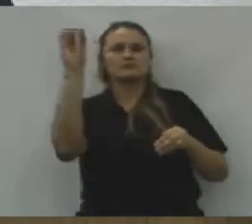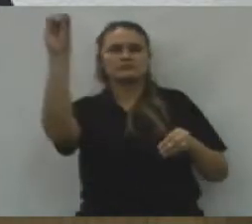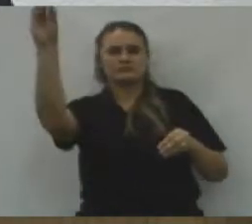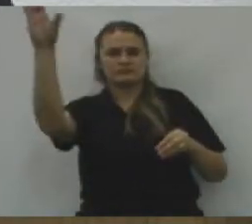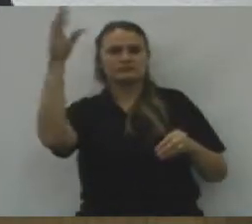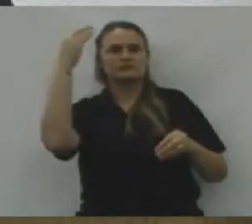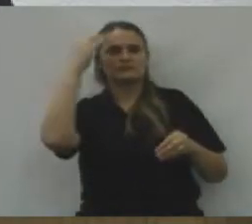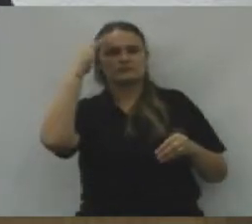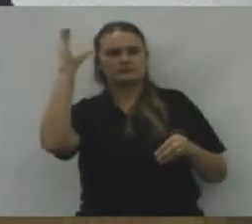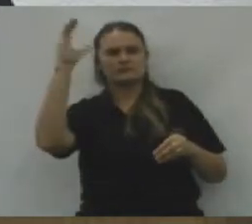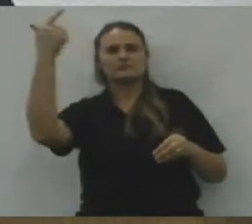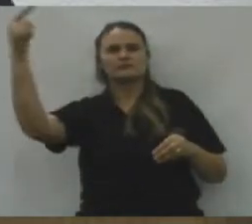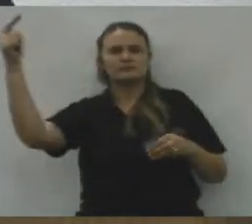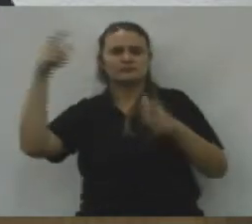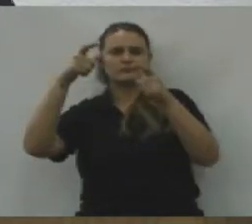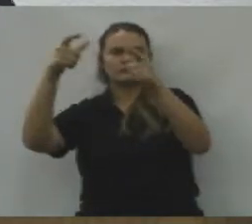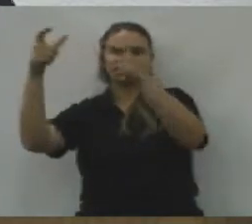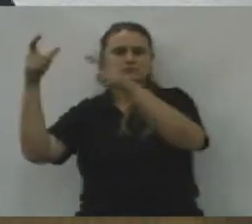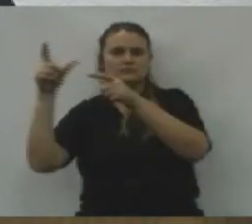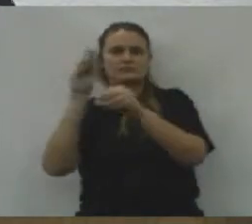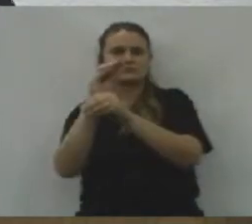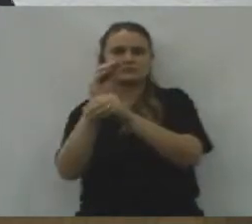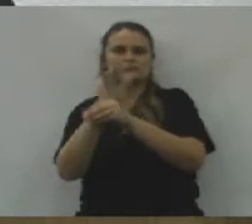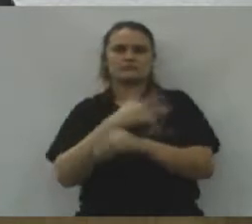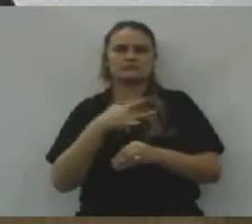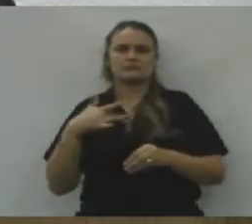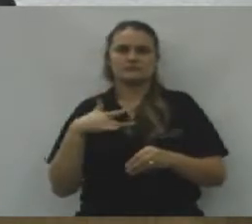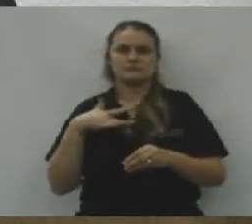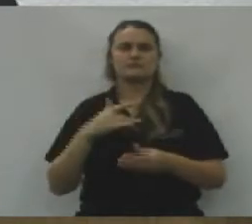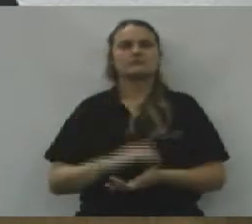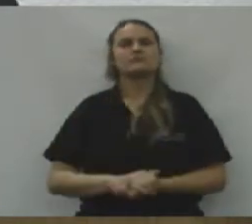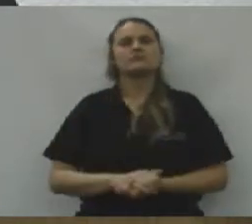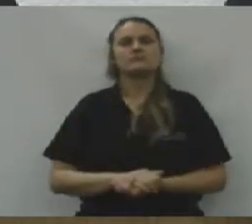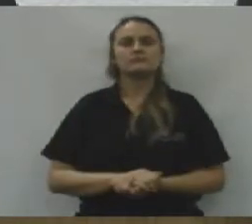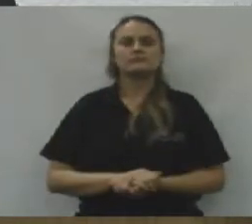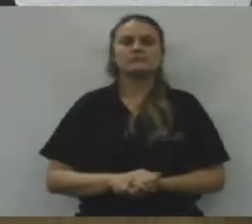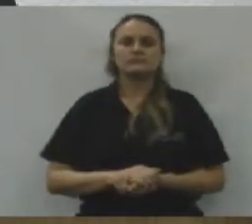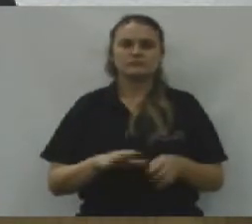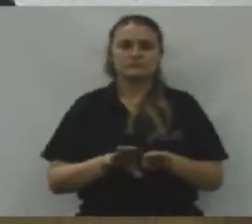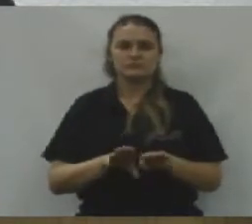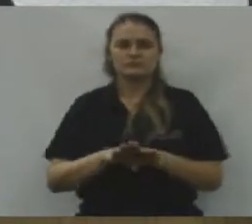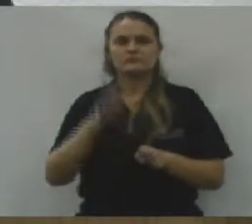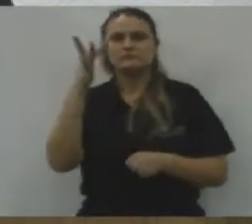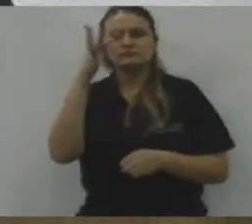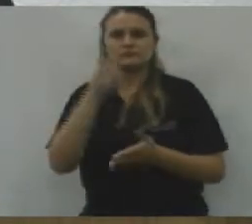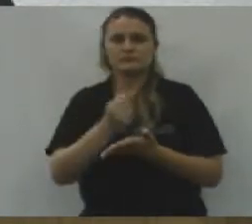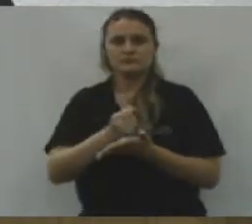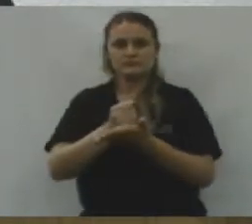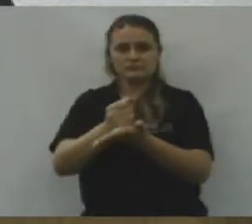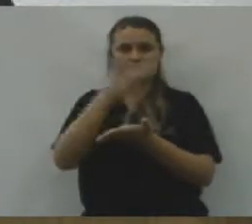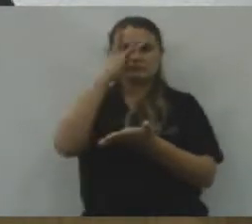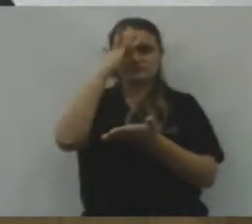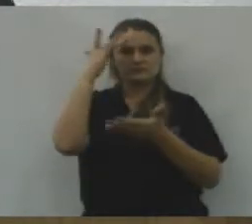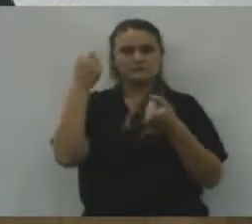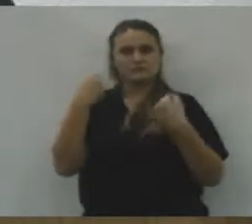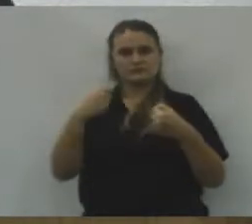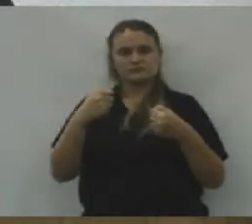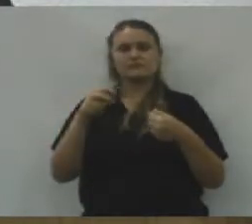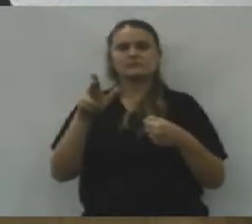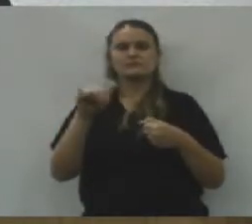além de outras formas de transporte das pessoas que necessitam,